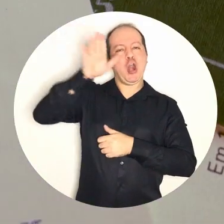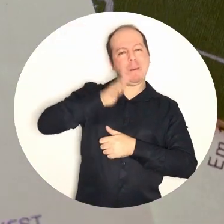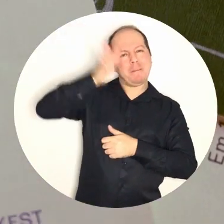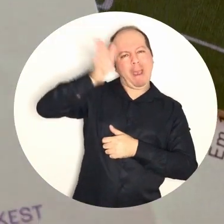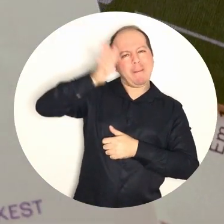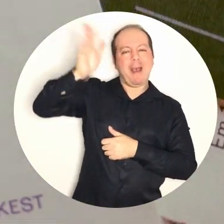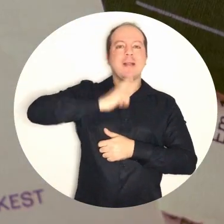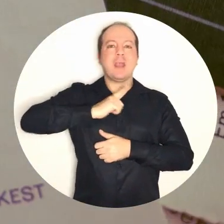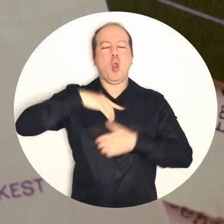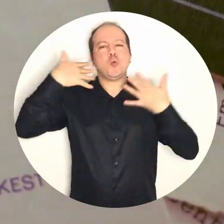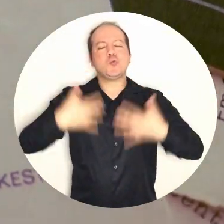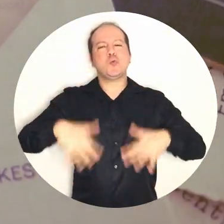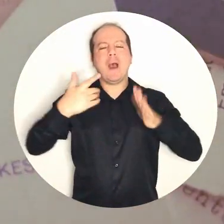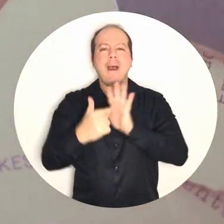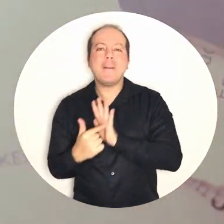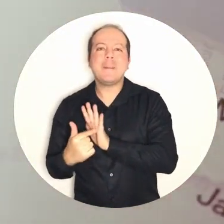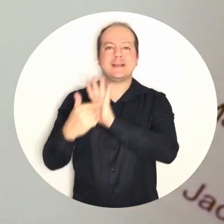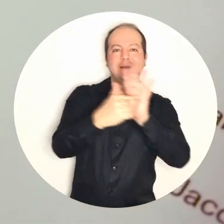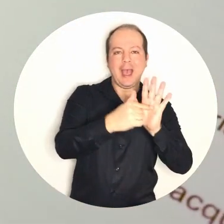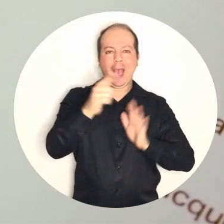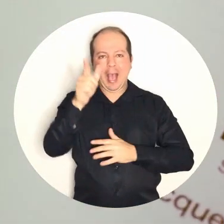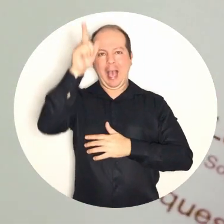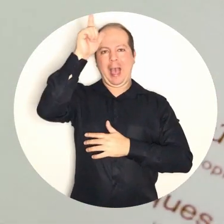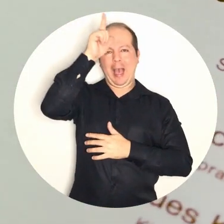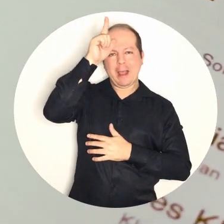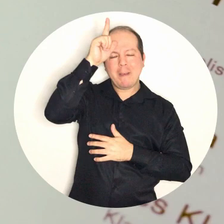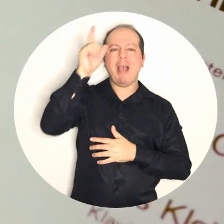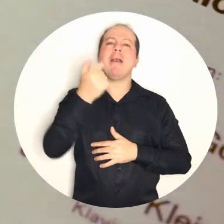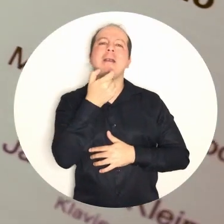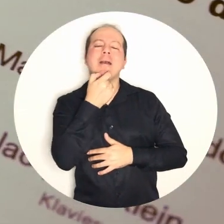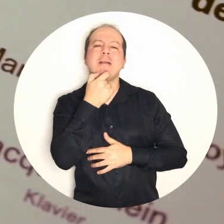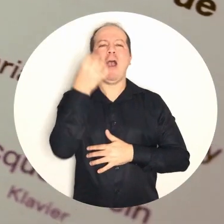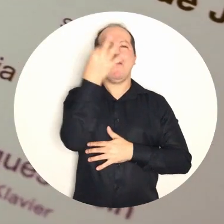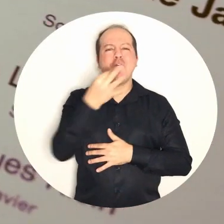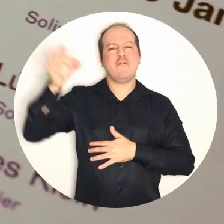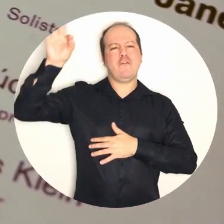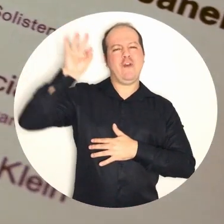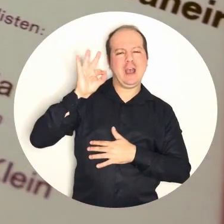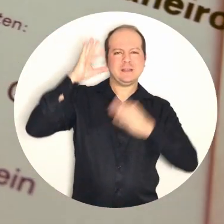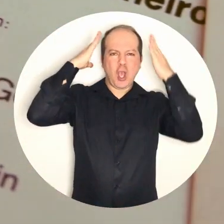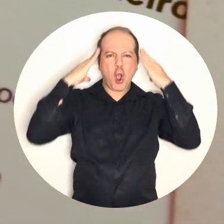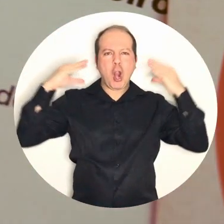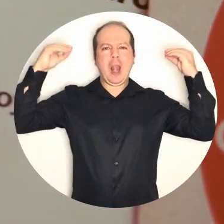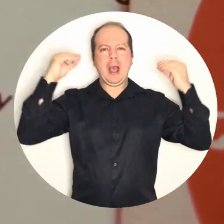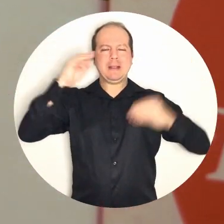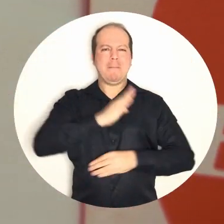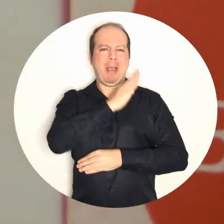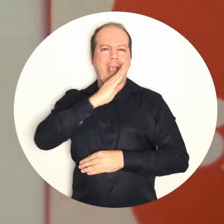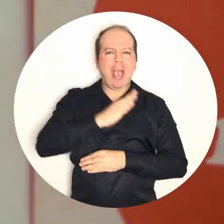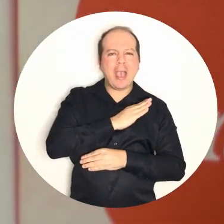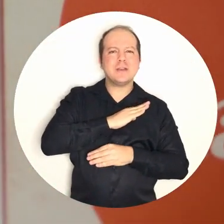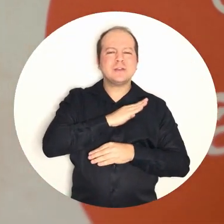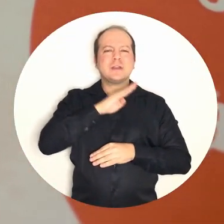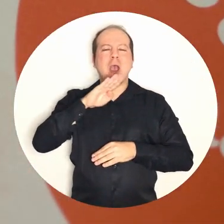foi longo e rendeu apresentações na Alemanha, Inglaterra, França, Holanda, Bélgica,